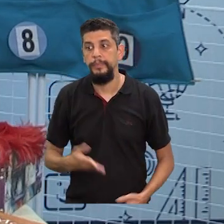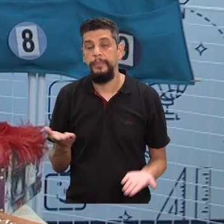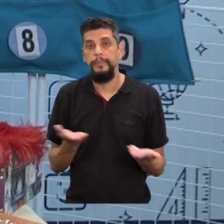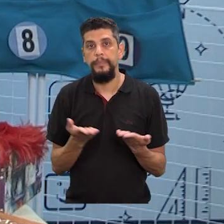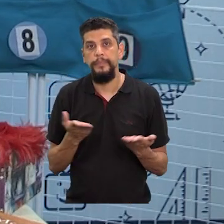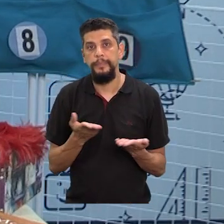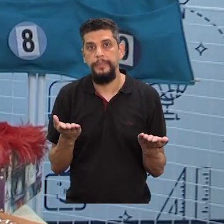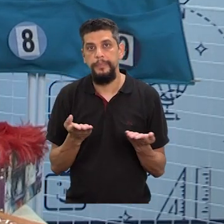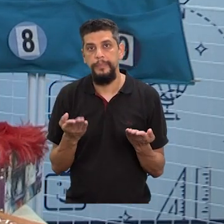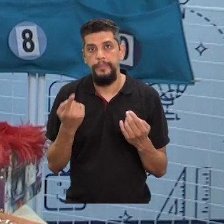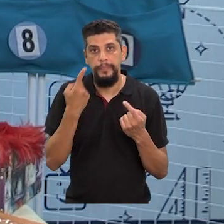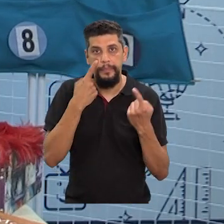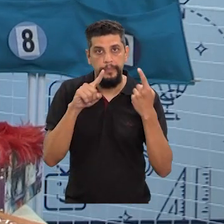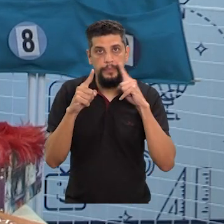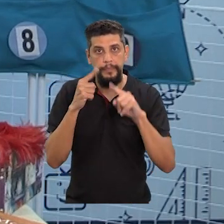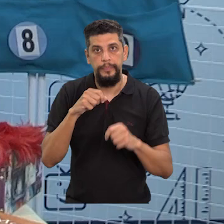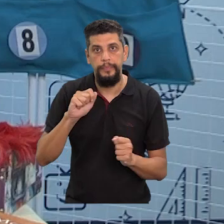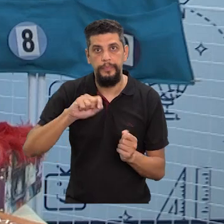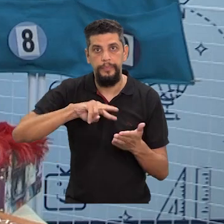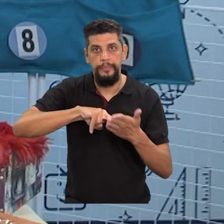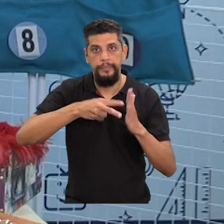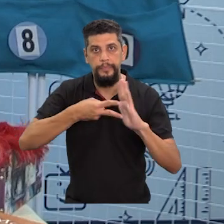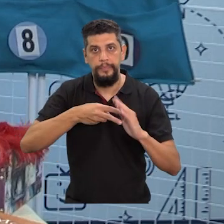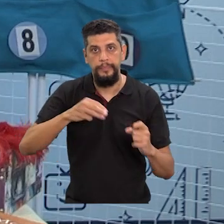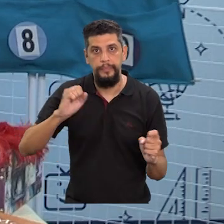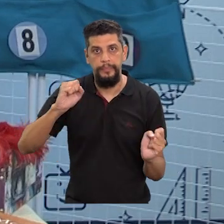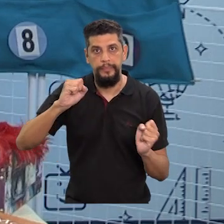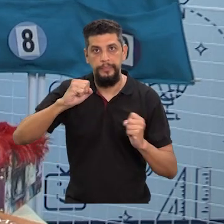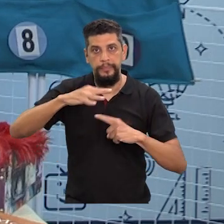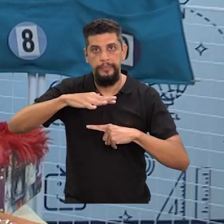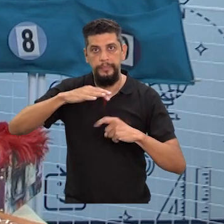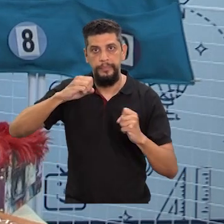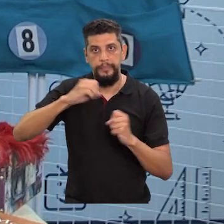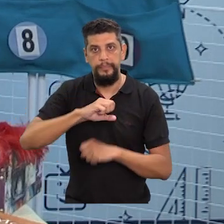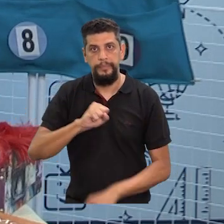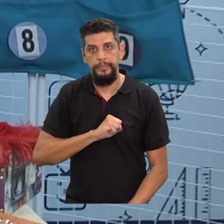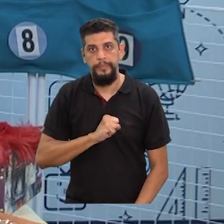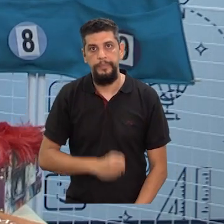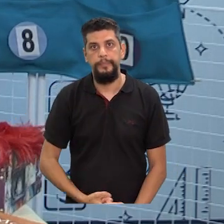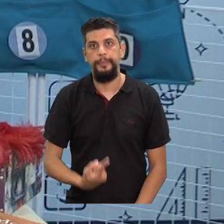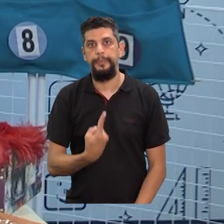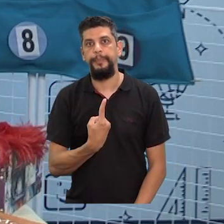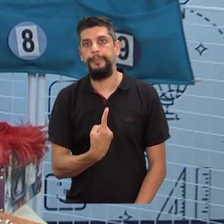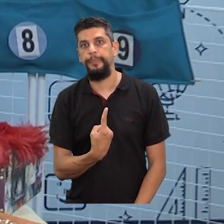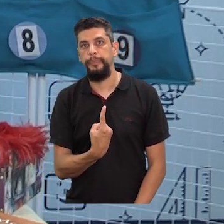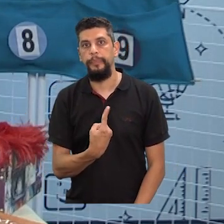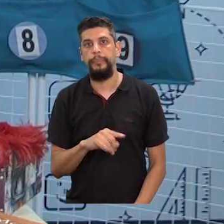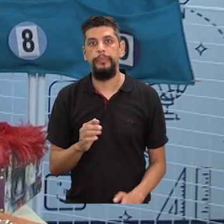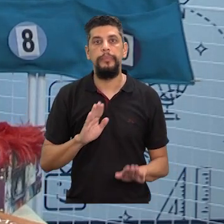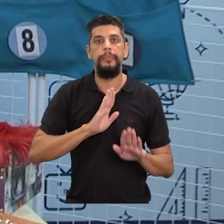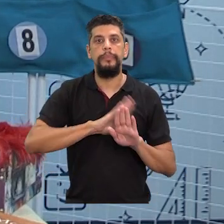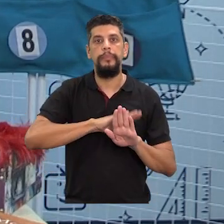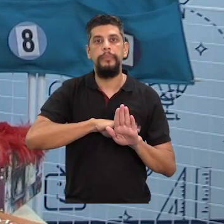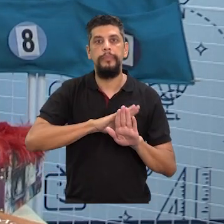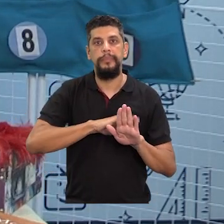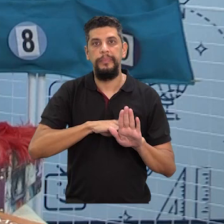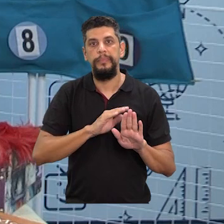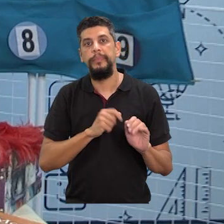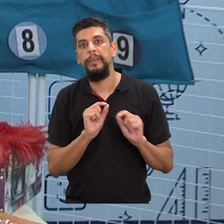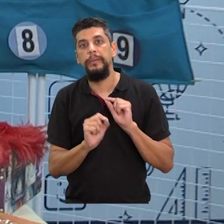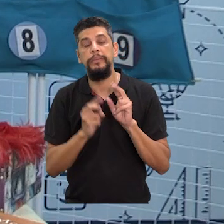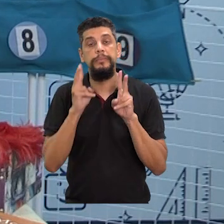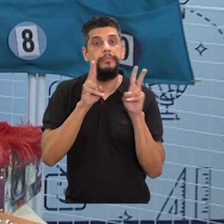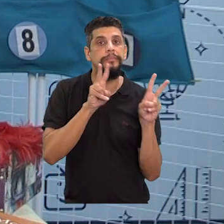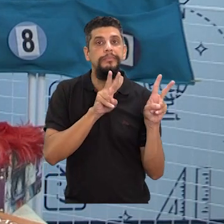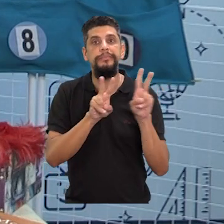que está ali. E com ele nós vamos descobrir o que é mito, certo? Então vamos lá. Número 1. O que será que está aqui atrás do número 1? Vamos